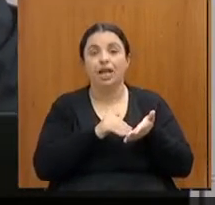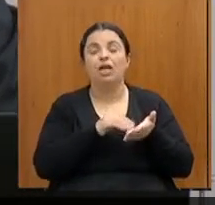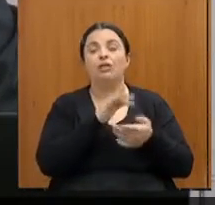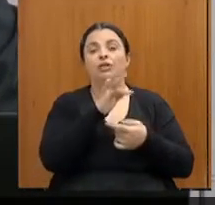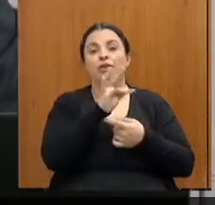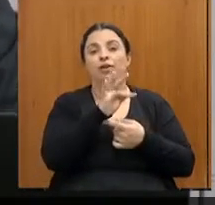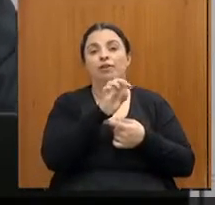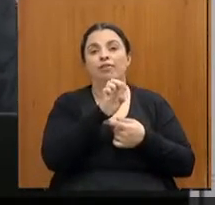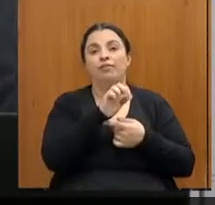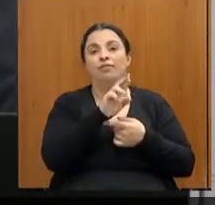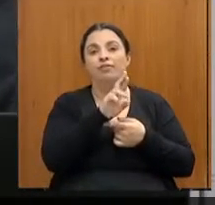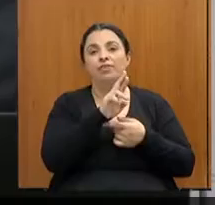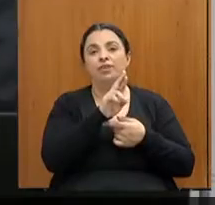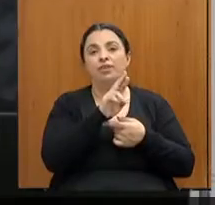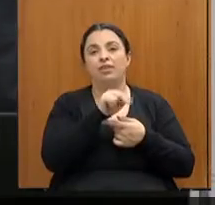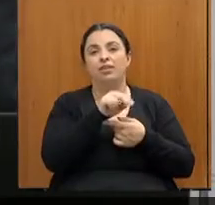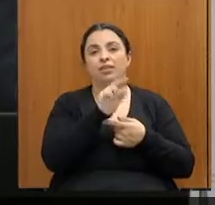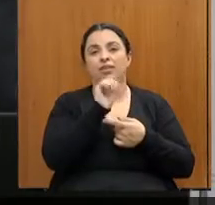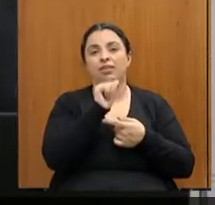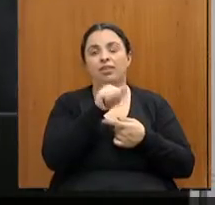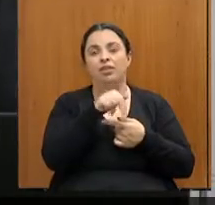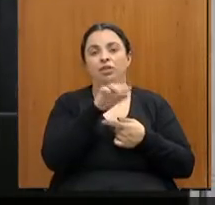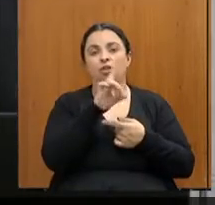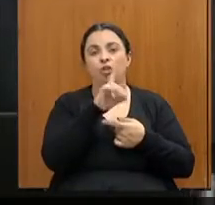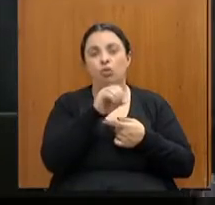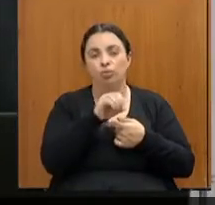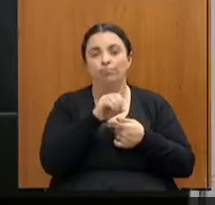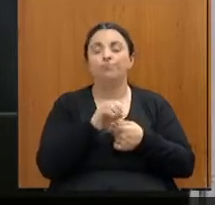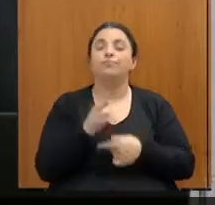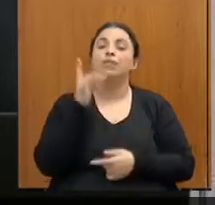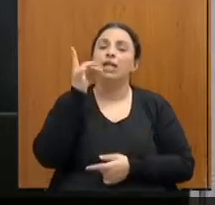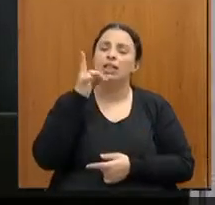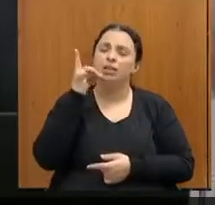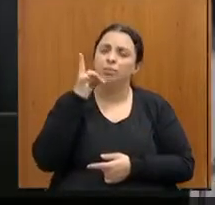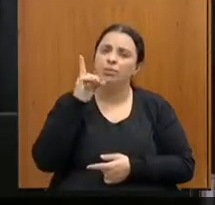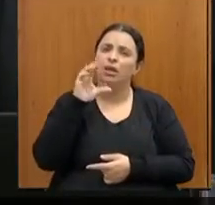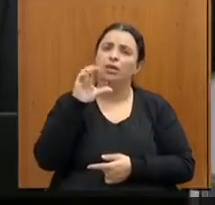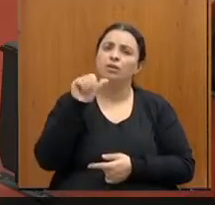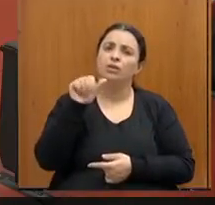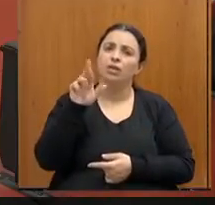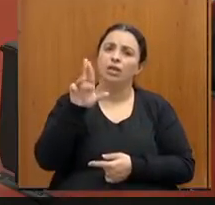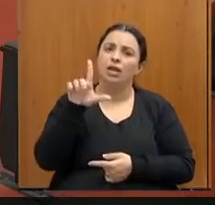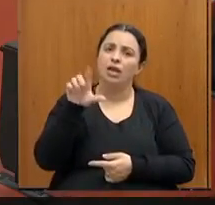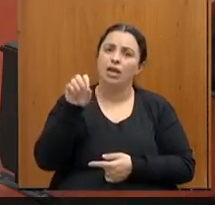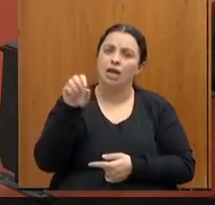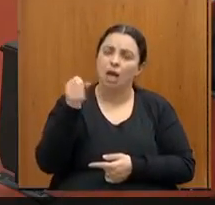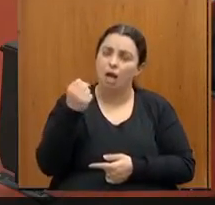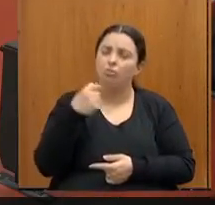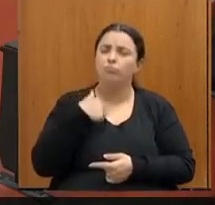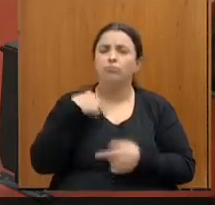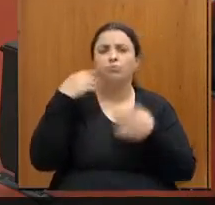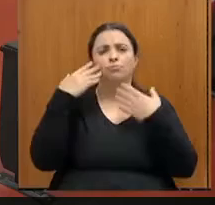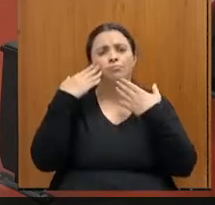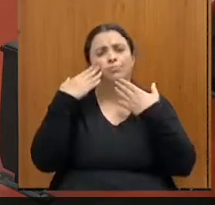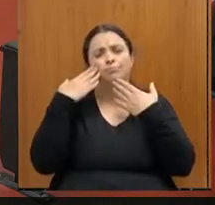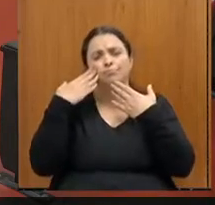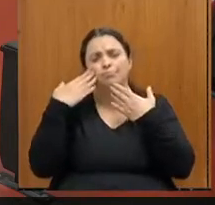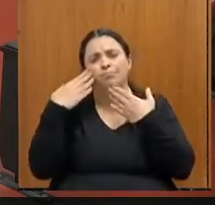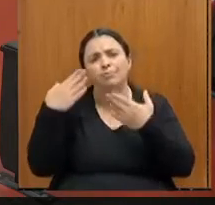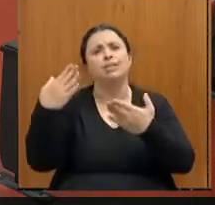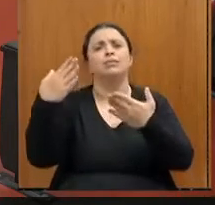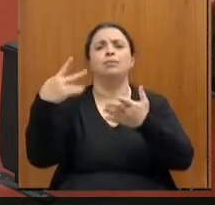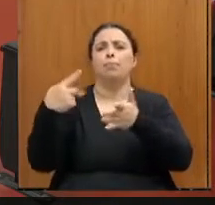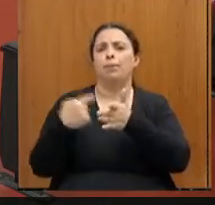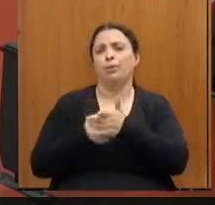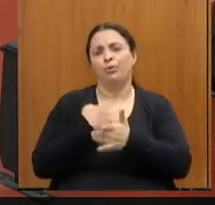Fernando passalio o deputado Carlos Henrique eu queria agradecer muito a oportunidade da